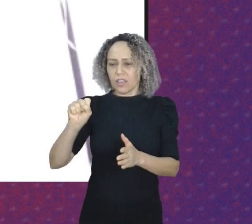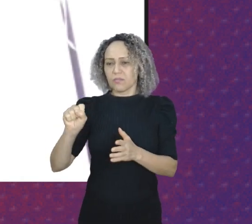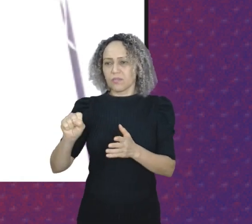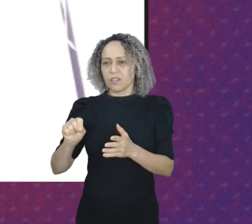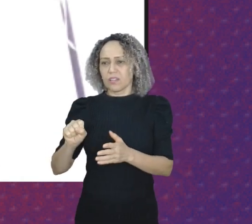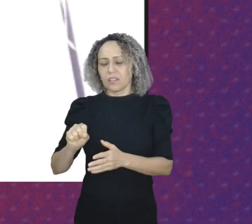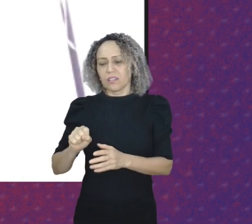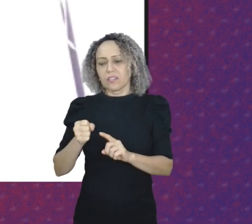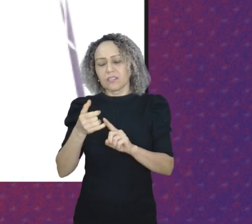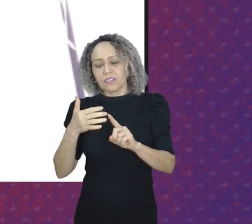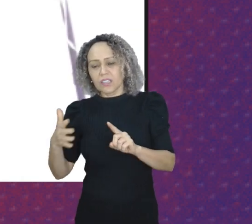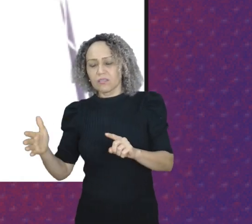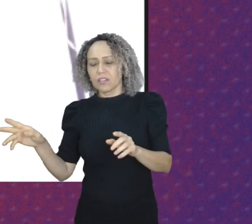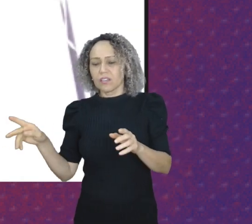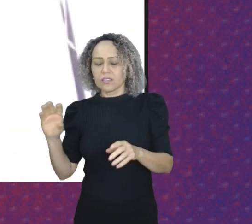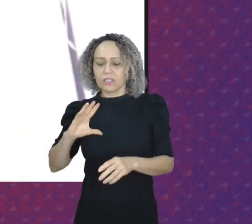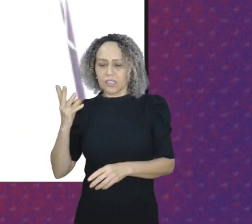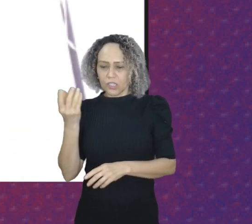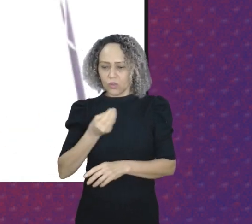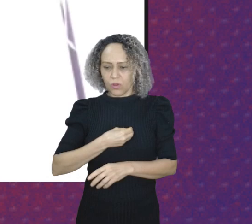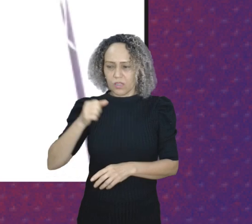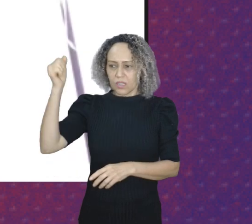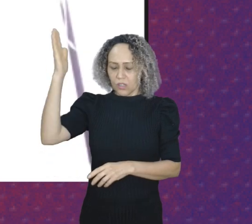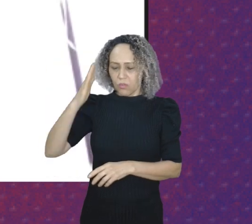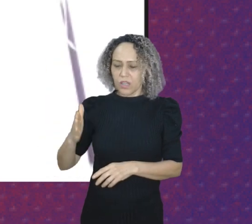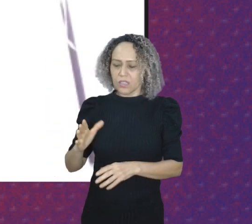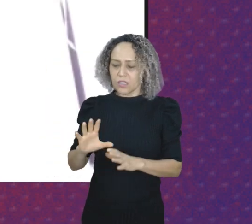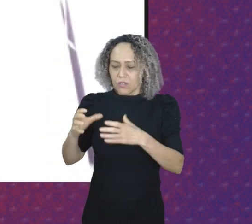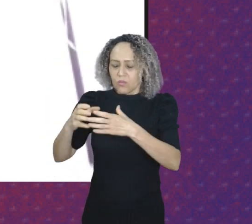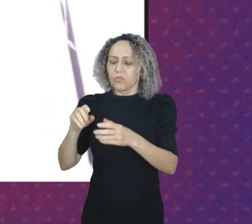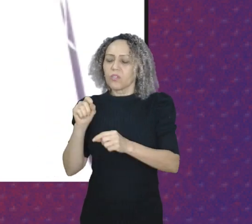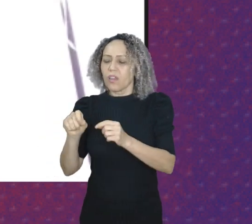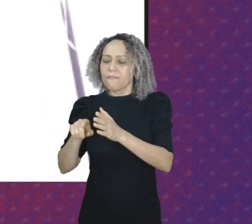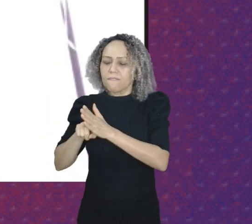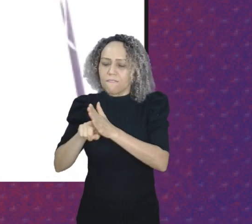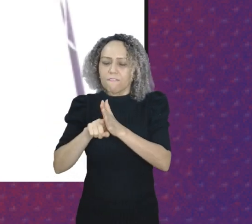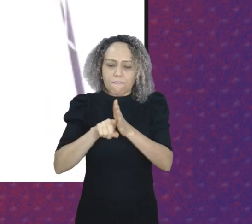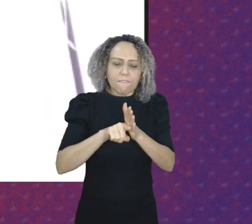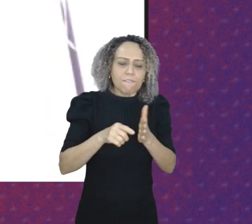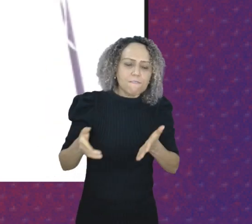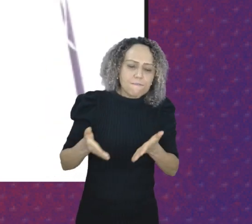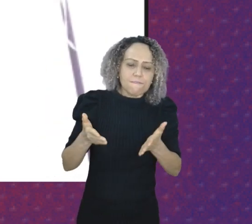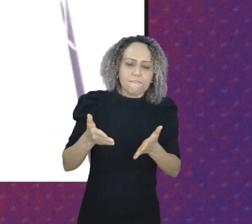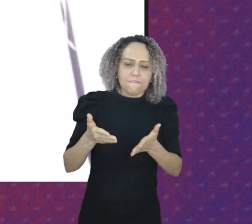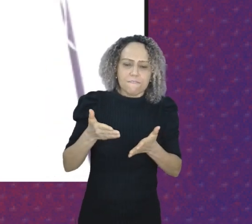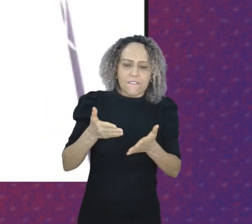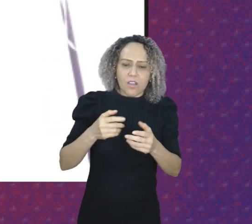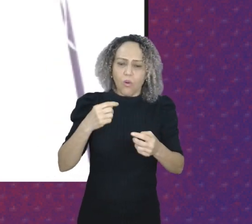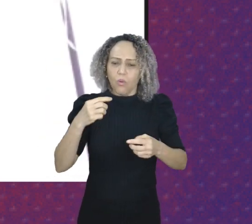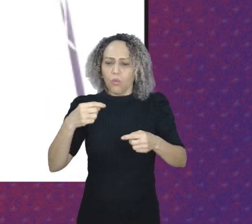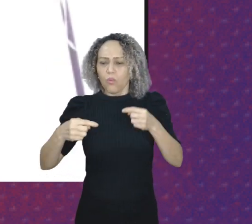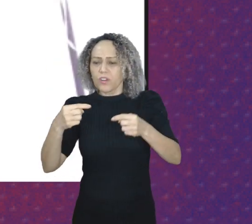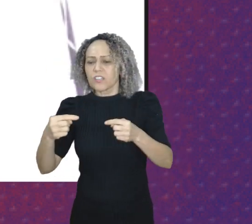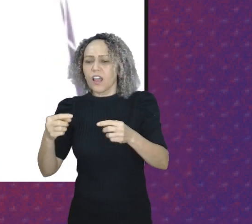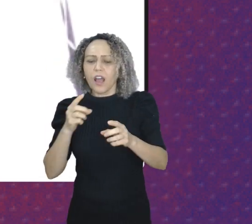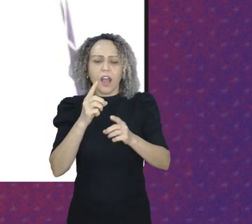busca articular e fomentar diálogos interseccionais com